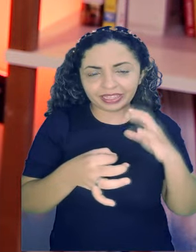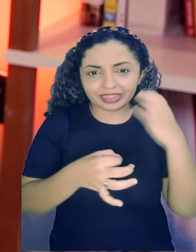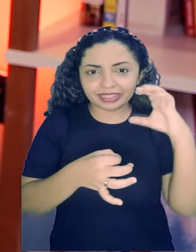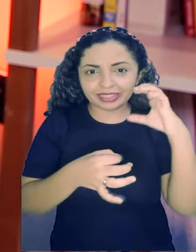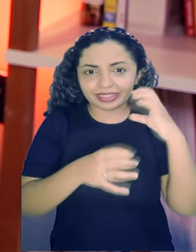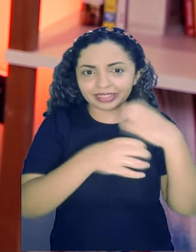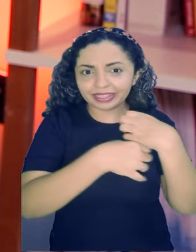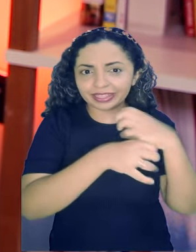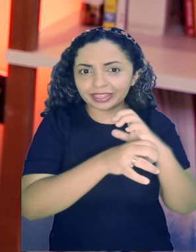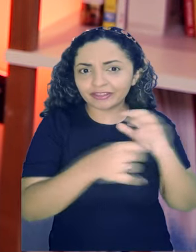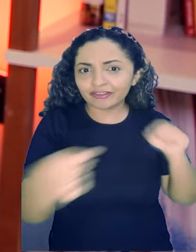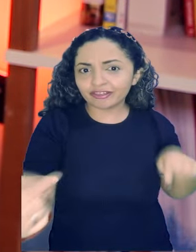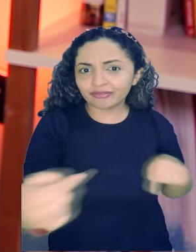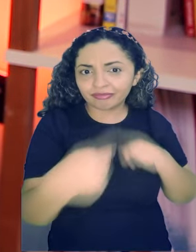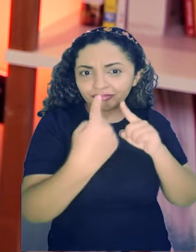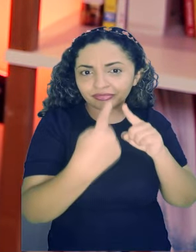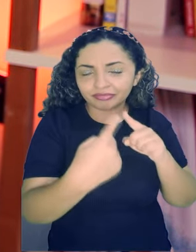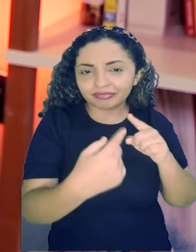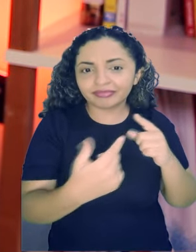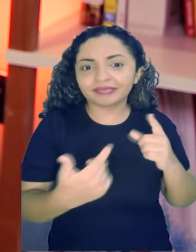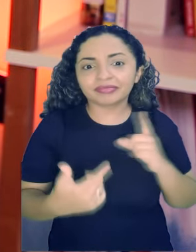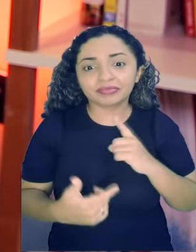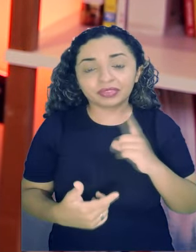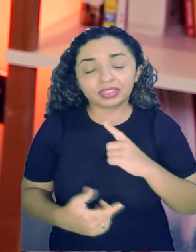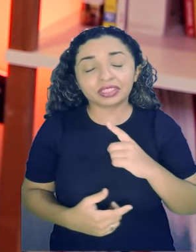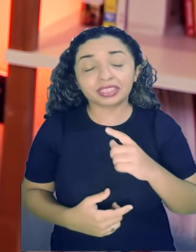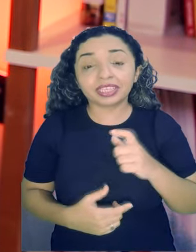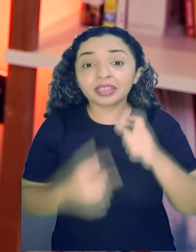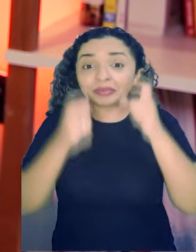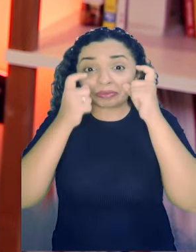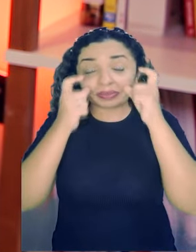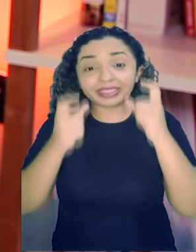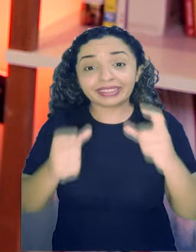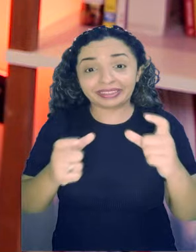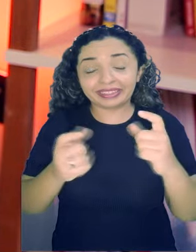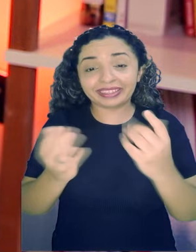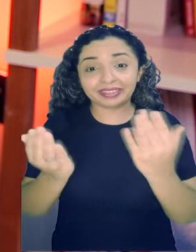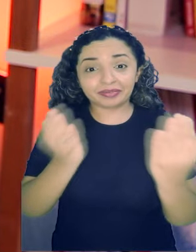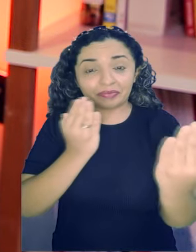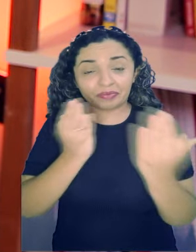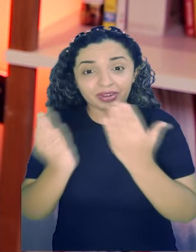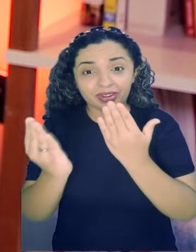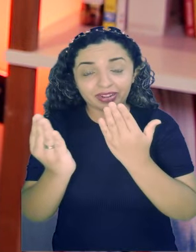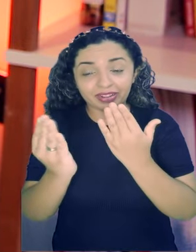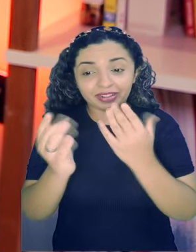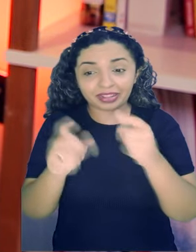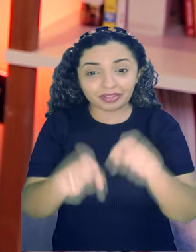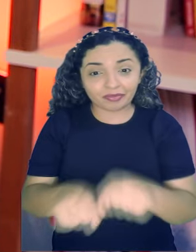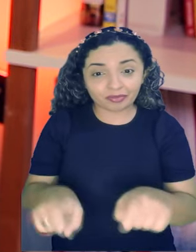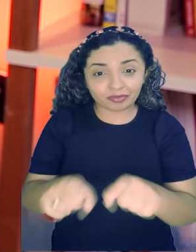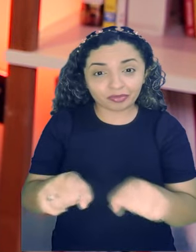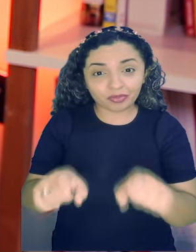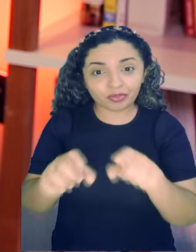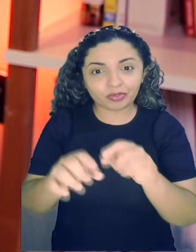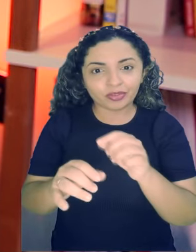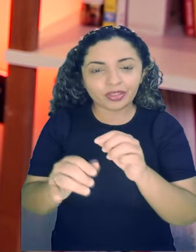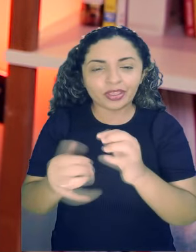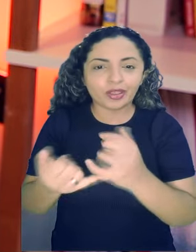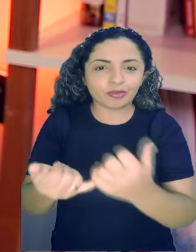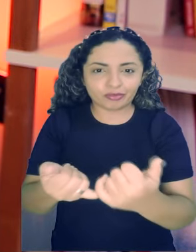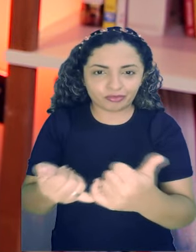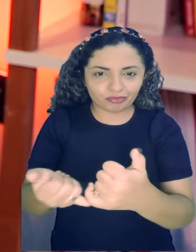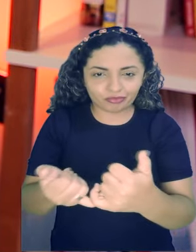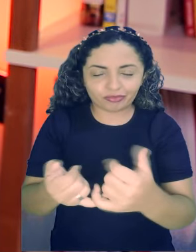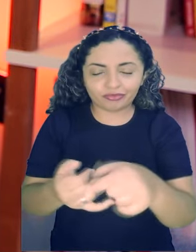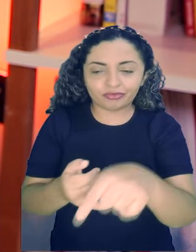cientistas comunicando com seres de outras galáxias. É muito interessante esse paralelo entre o mundo ficcional do jogo,